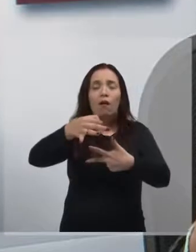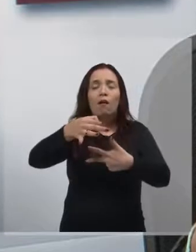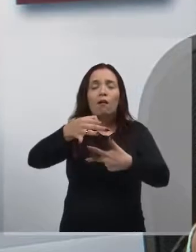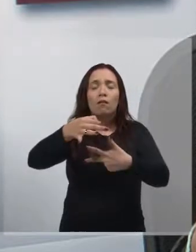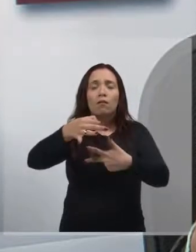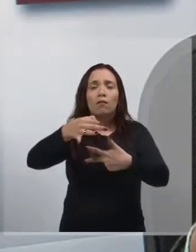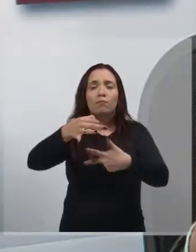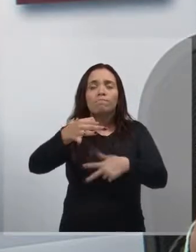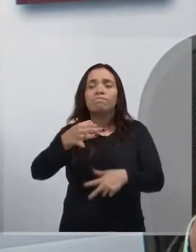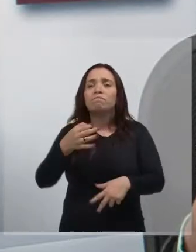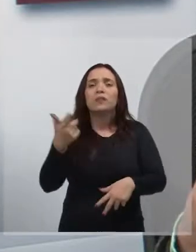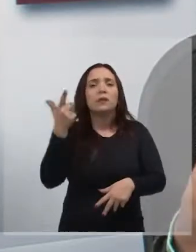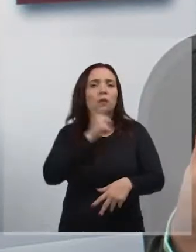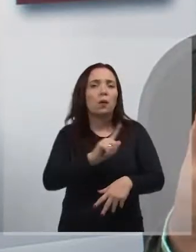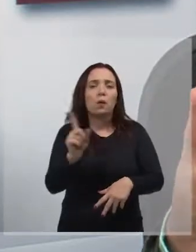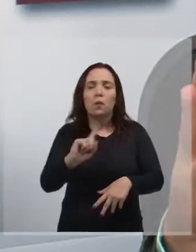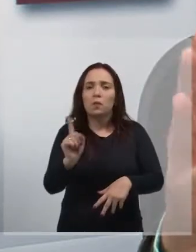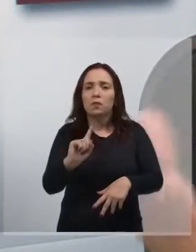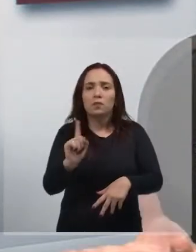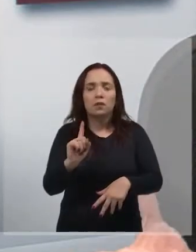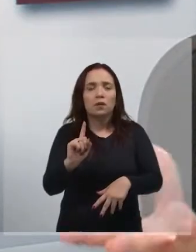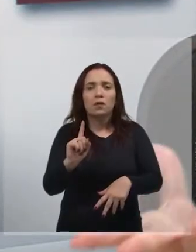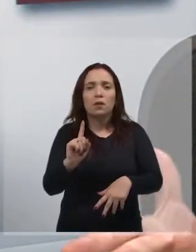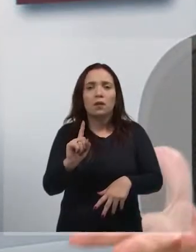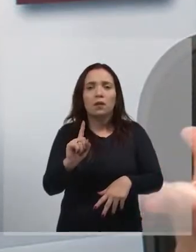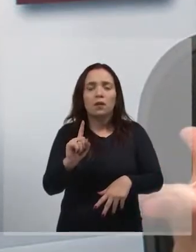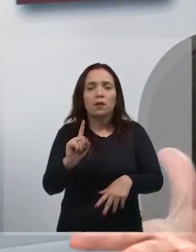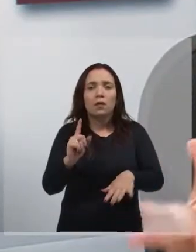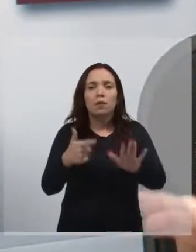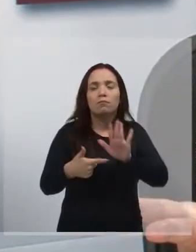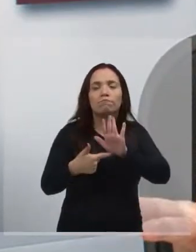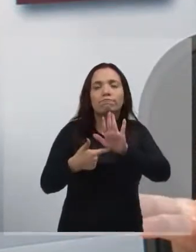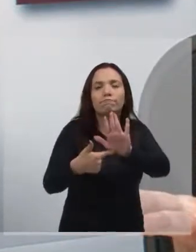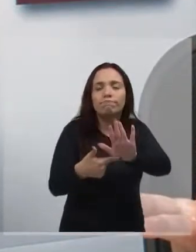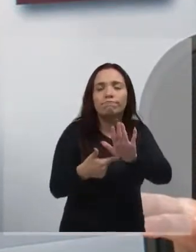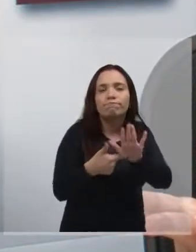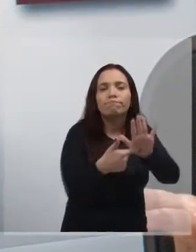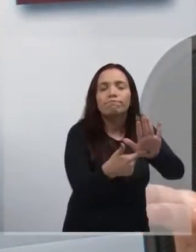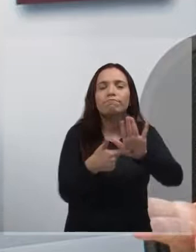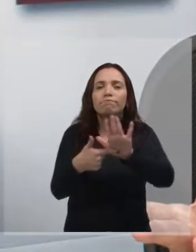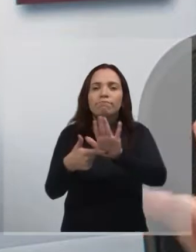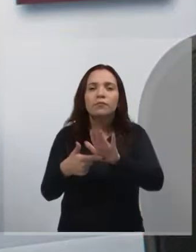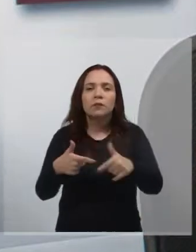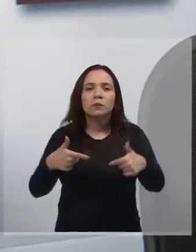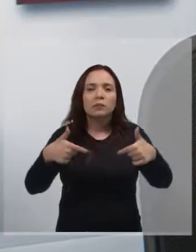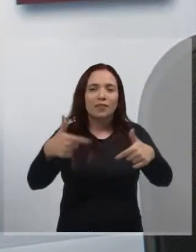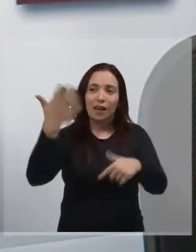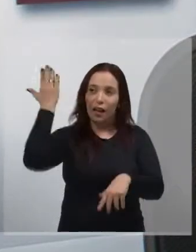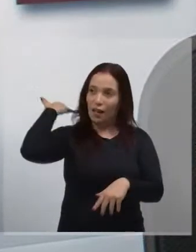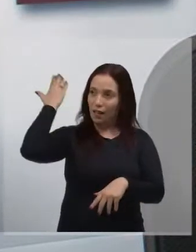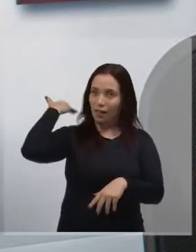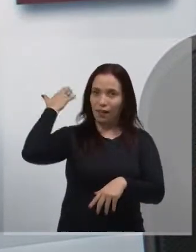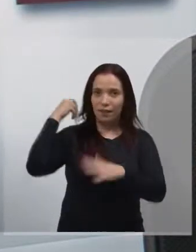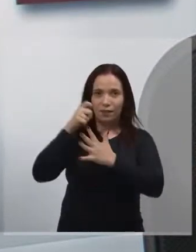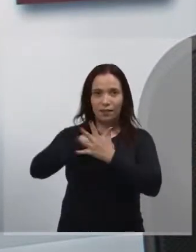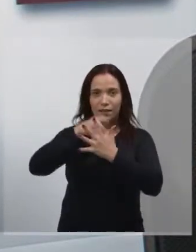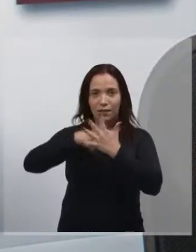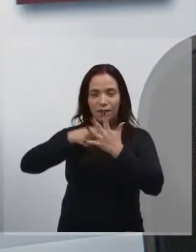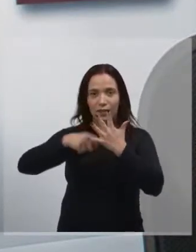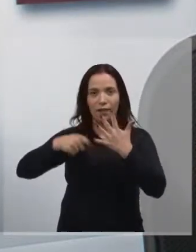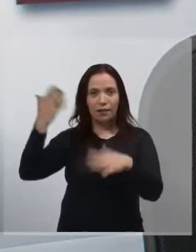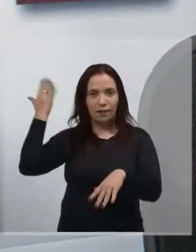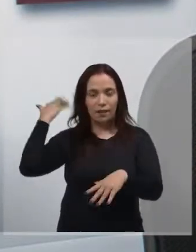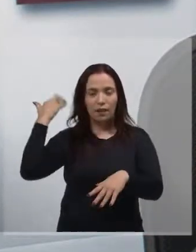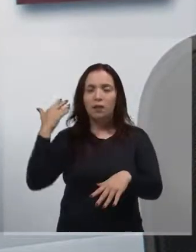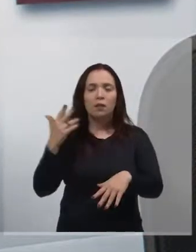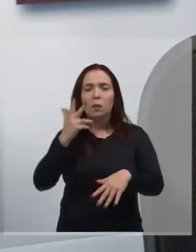não consegue mais ocupar aquele espaço de destaque que tinha até meses atrás.